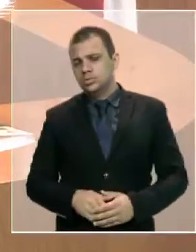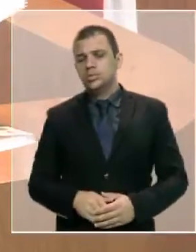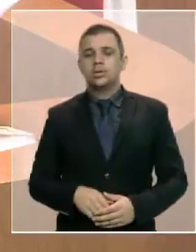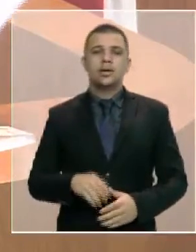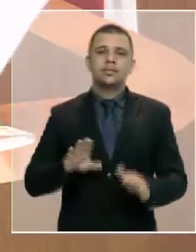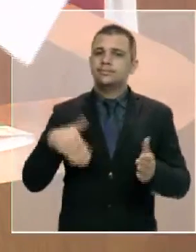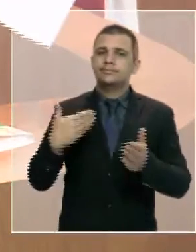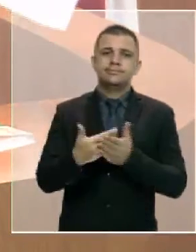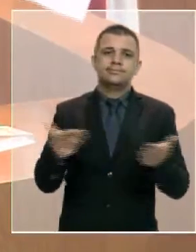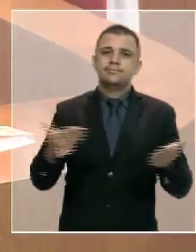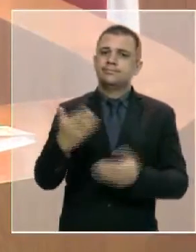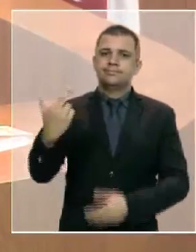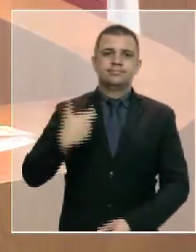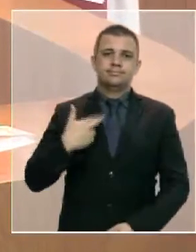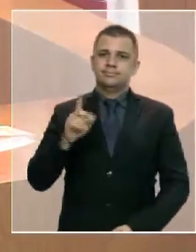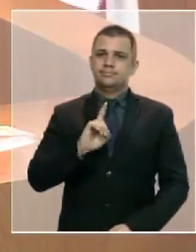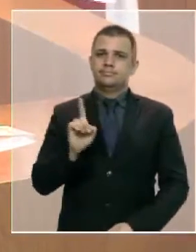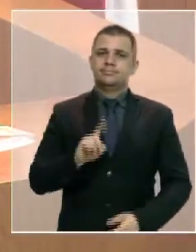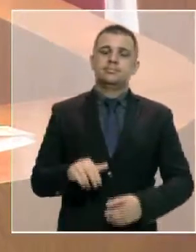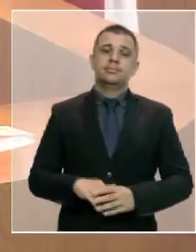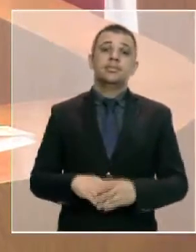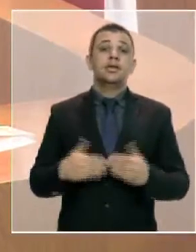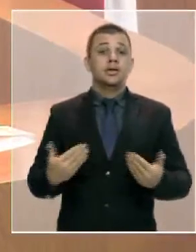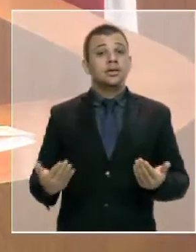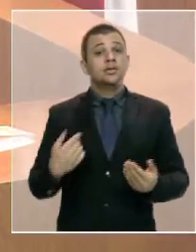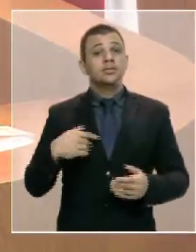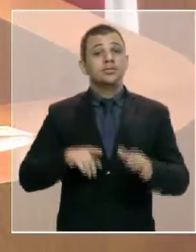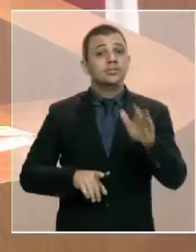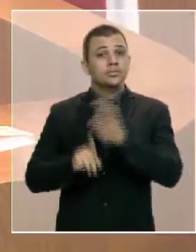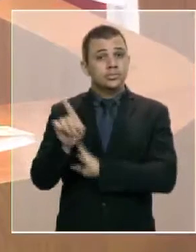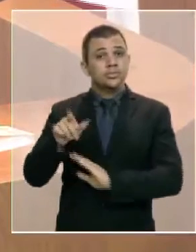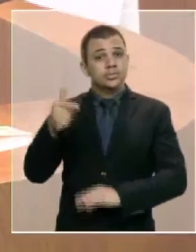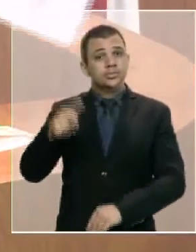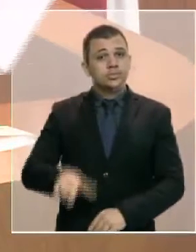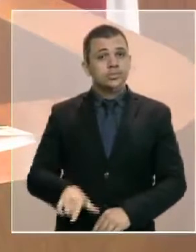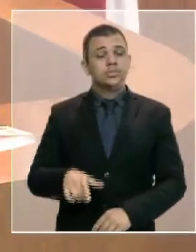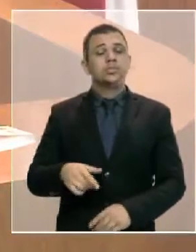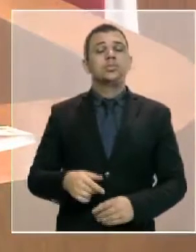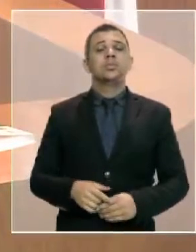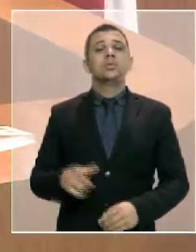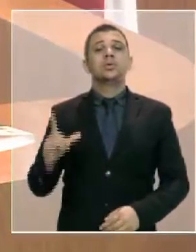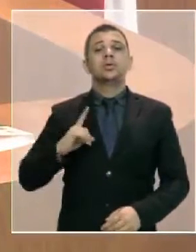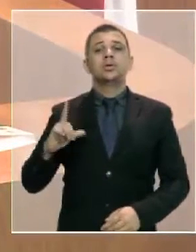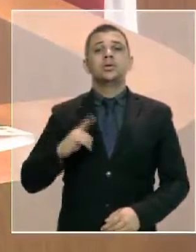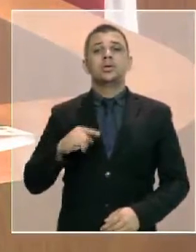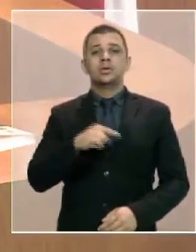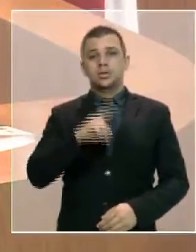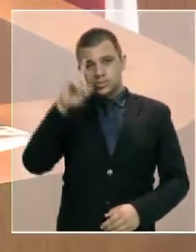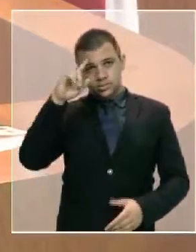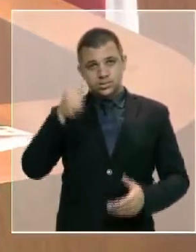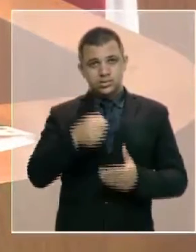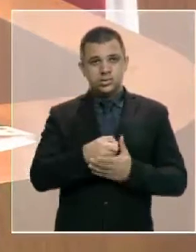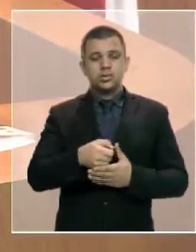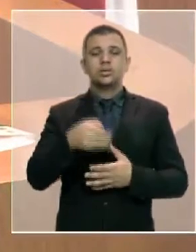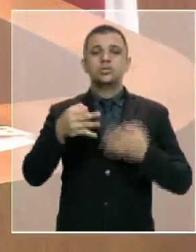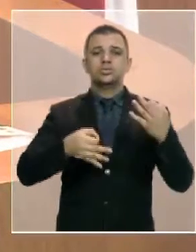aqui na emenda da decisão do Dr. Clésio Cunha,